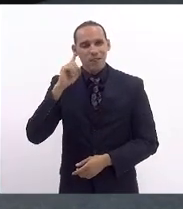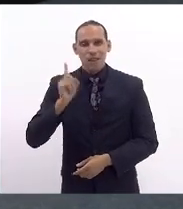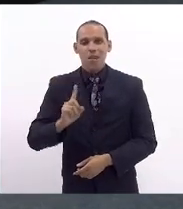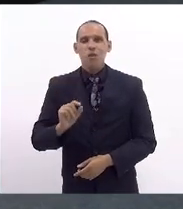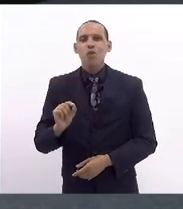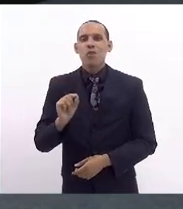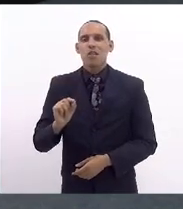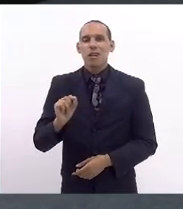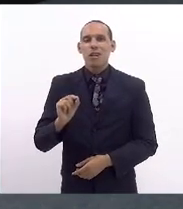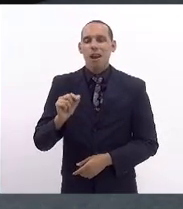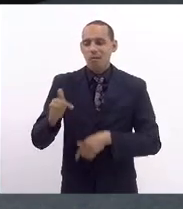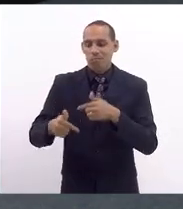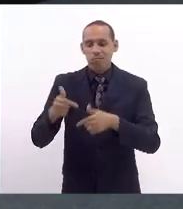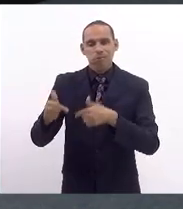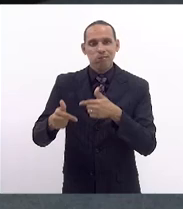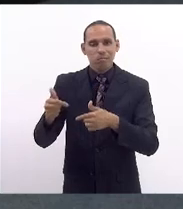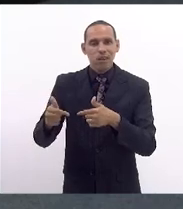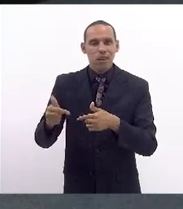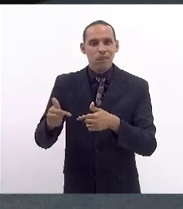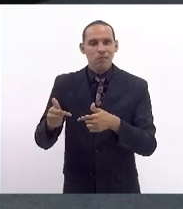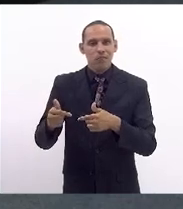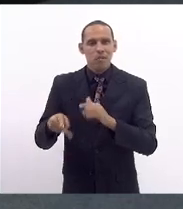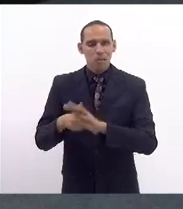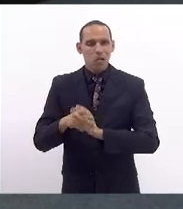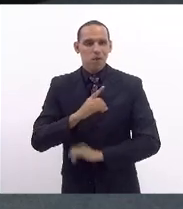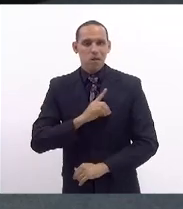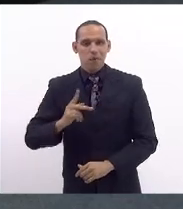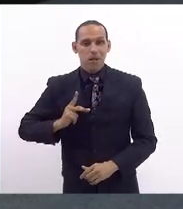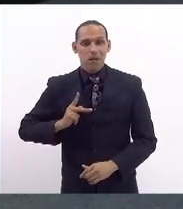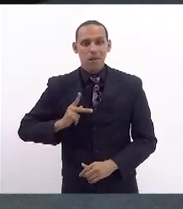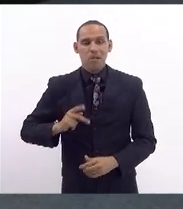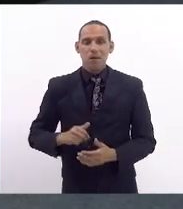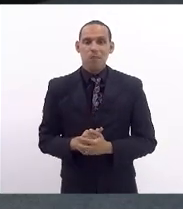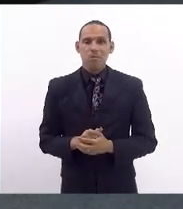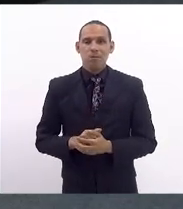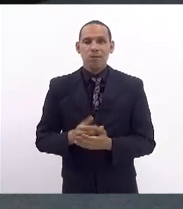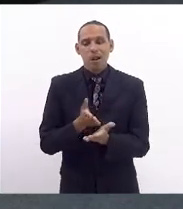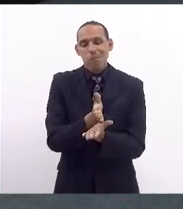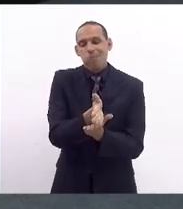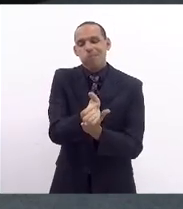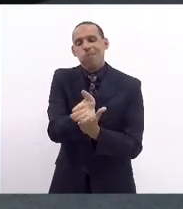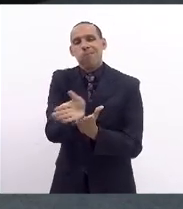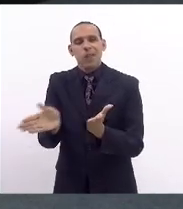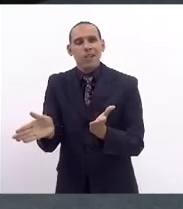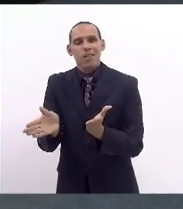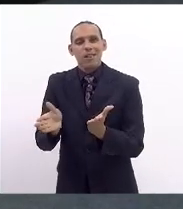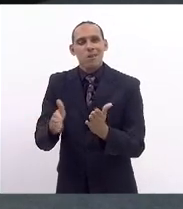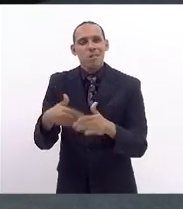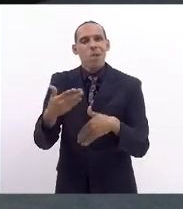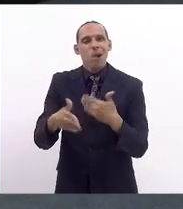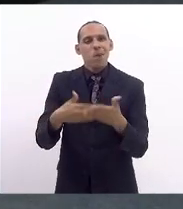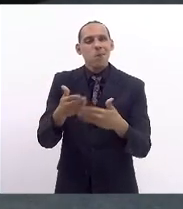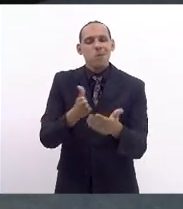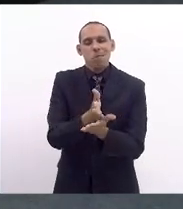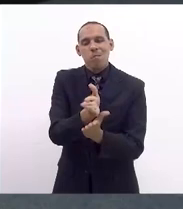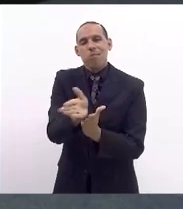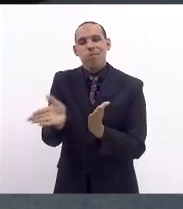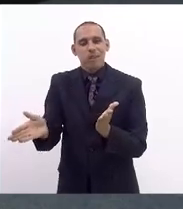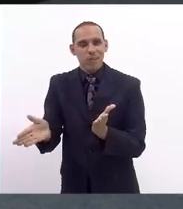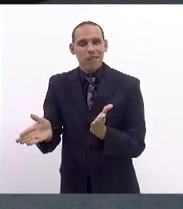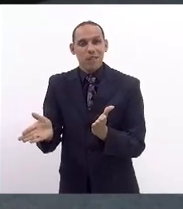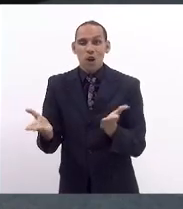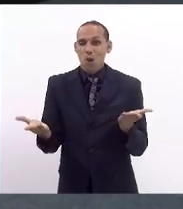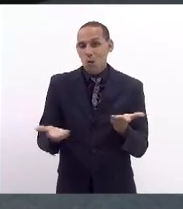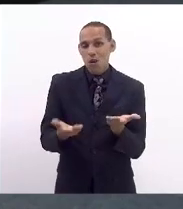essa função tão nobre tão nobre da Defensoria Pública seria desvirtuada ao longo do tempo e hoje a gente